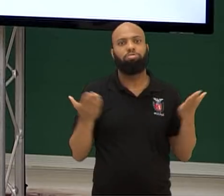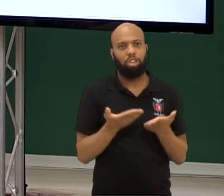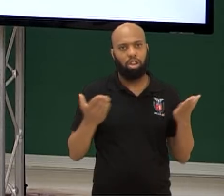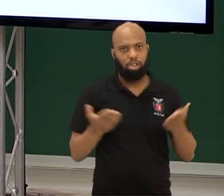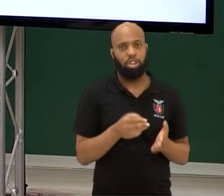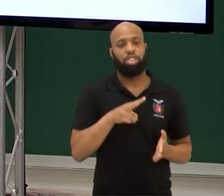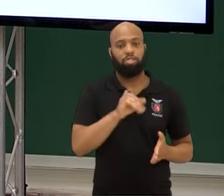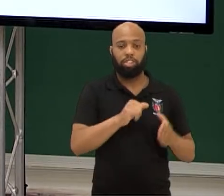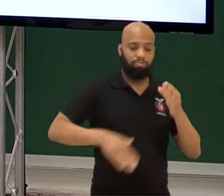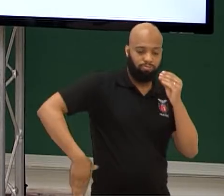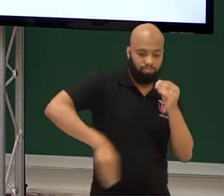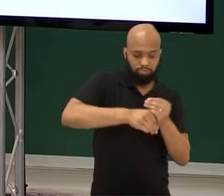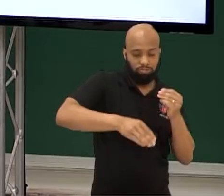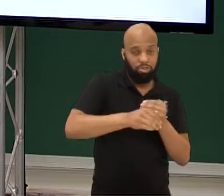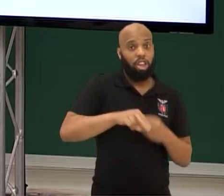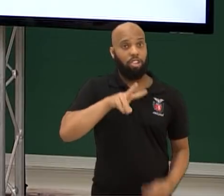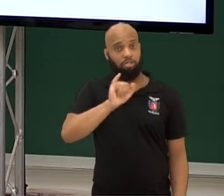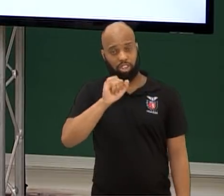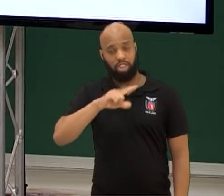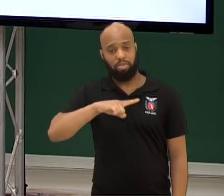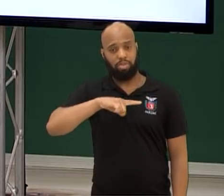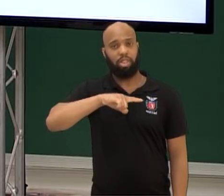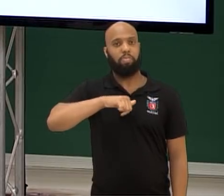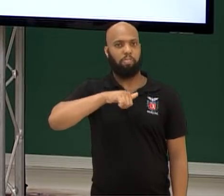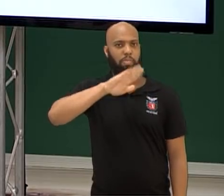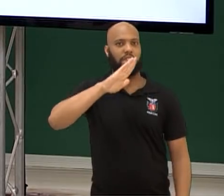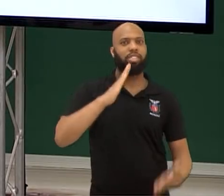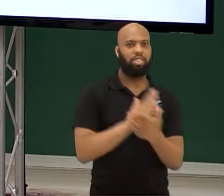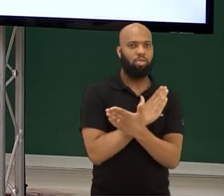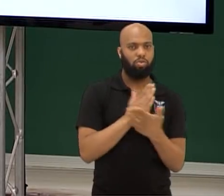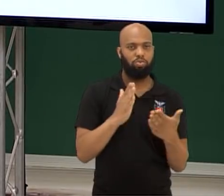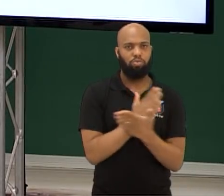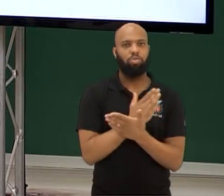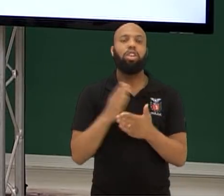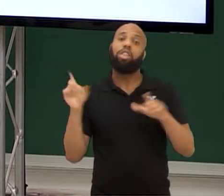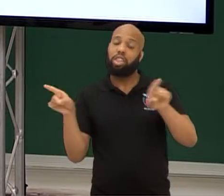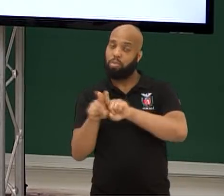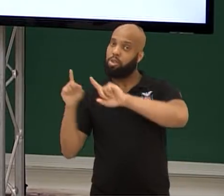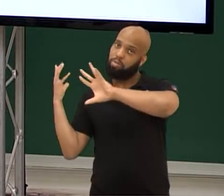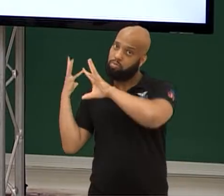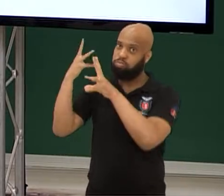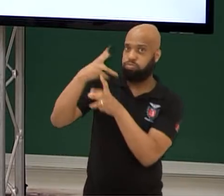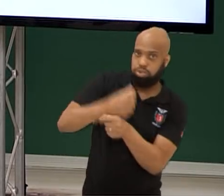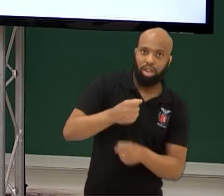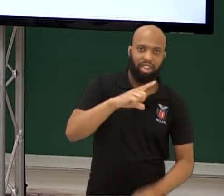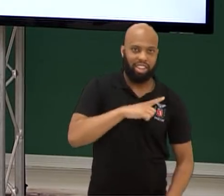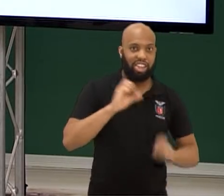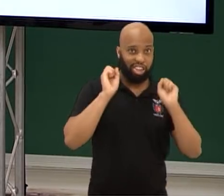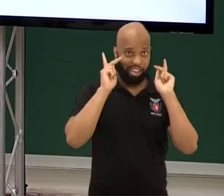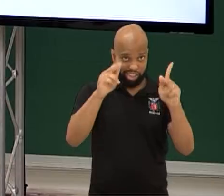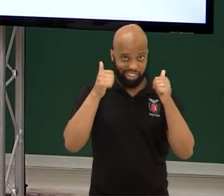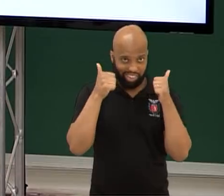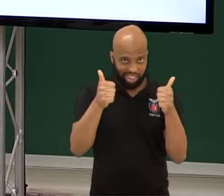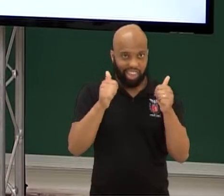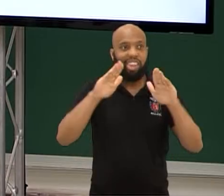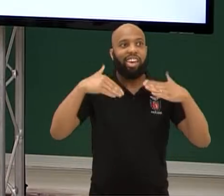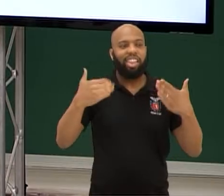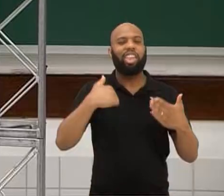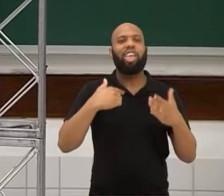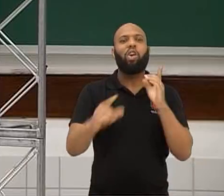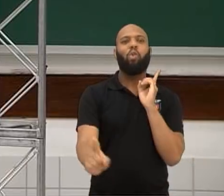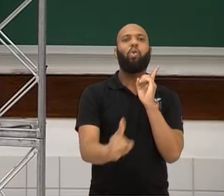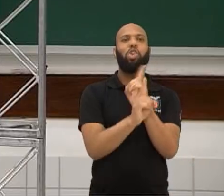Vamos aprender mais alguns e retomar o que a gente já aprendeu, né? Beleza?